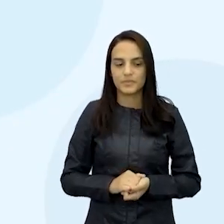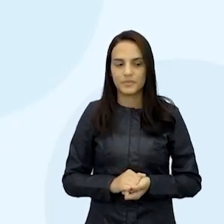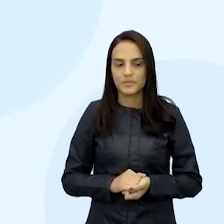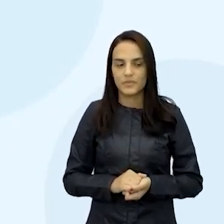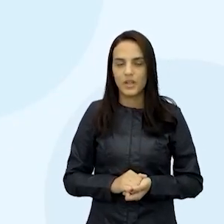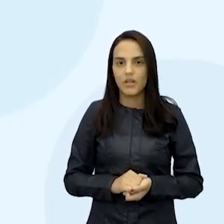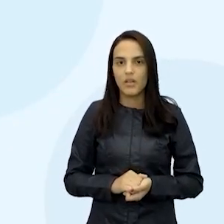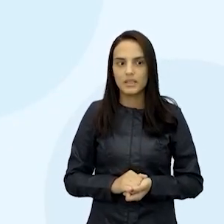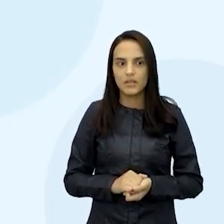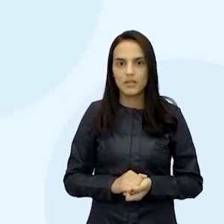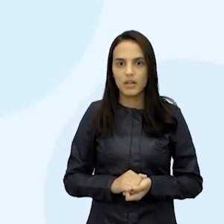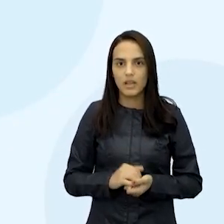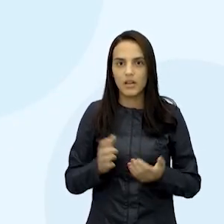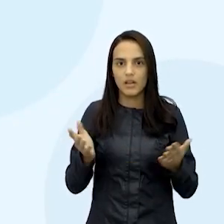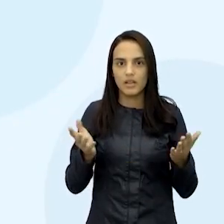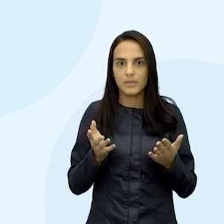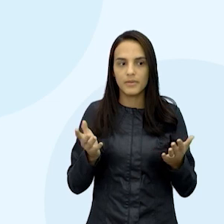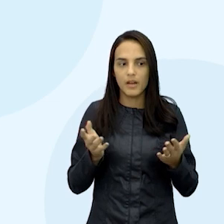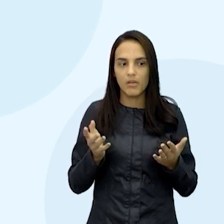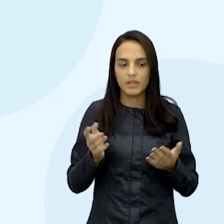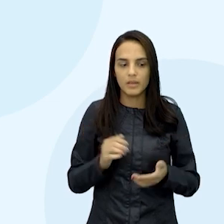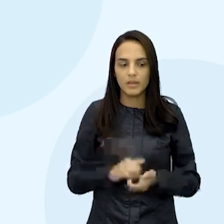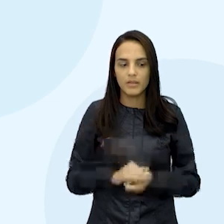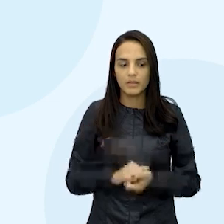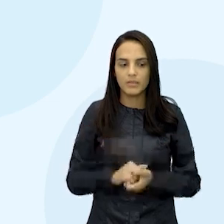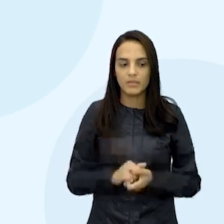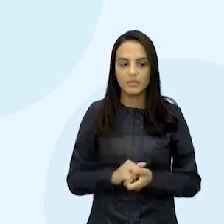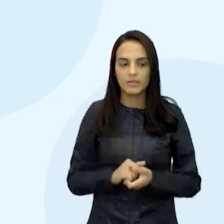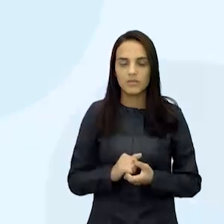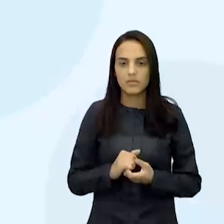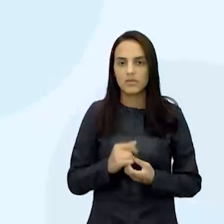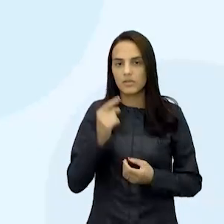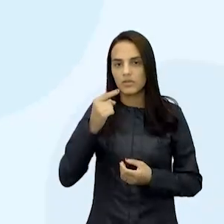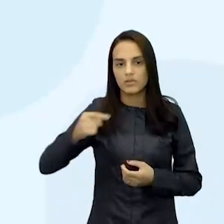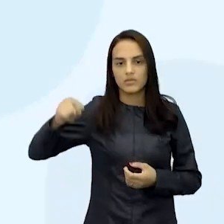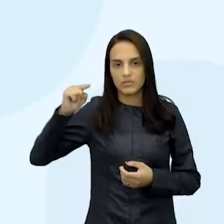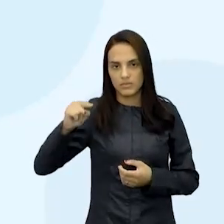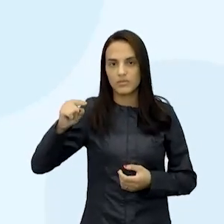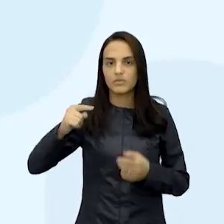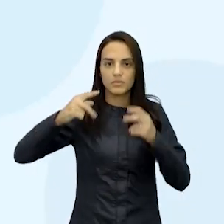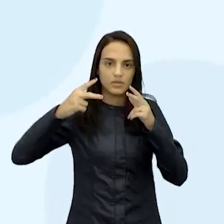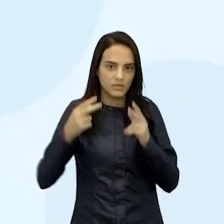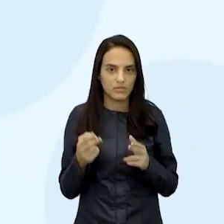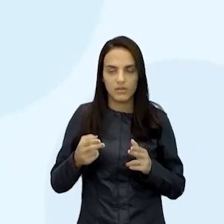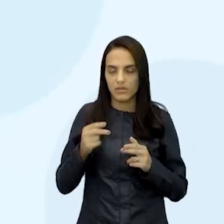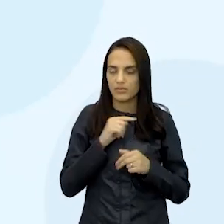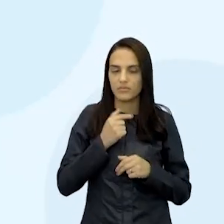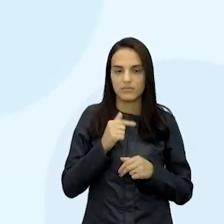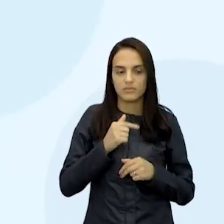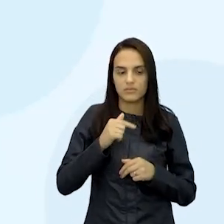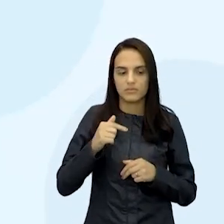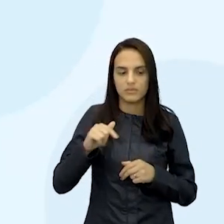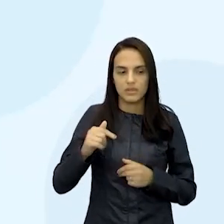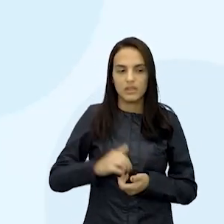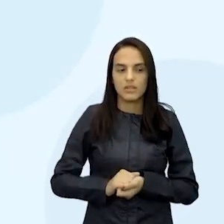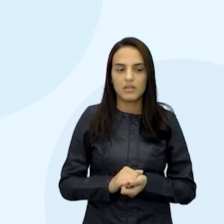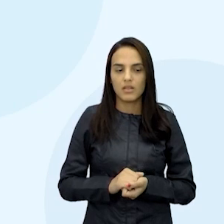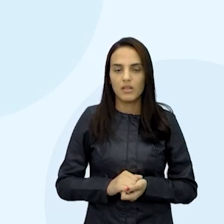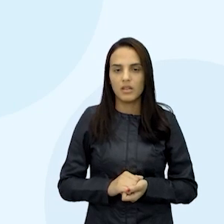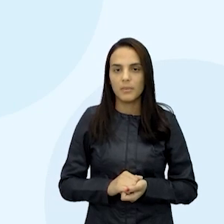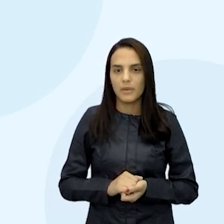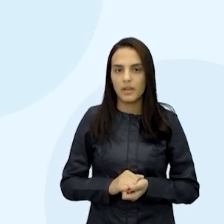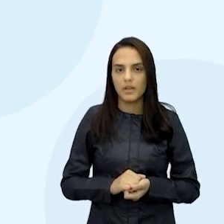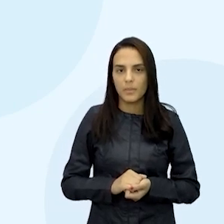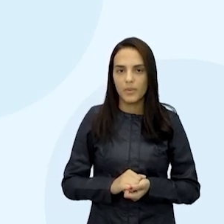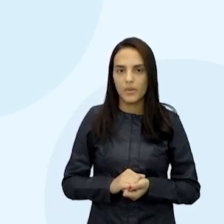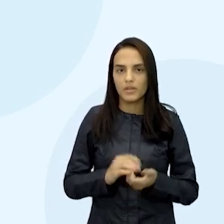aulas? 4 aulas. E agora voltou o desenvolvimento ter 2 semanas, né? Porque no último não era assim, né? No último eram 8, né? Então o desenvolvimento tem